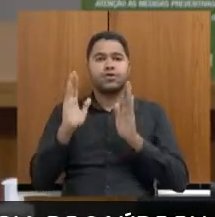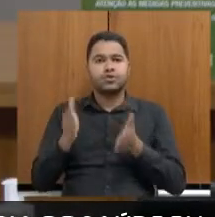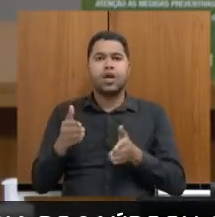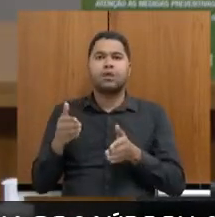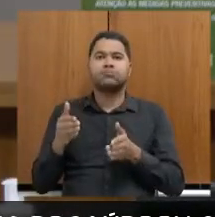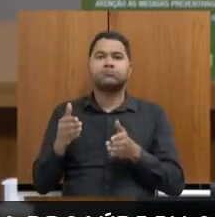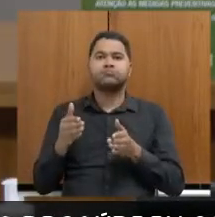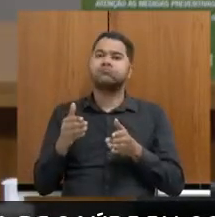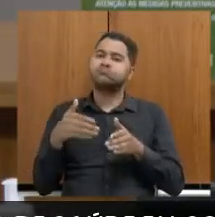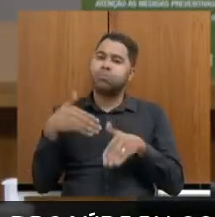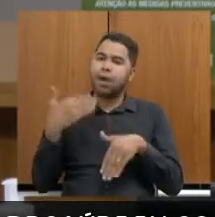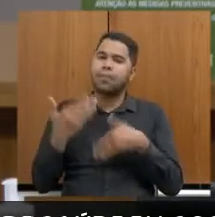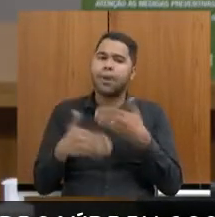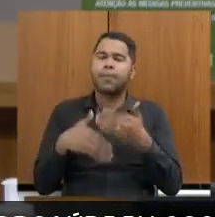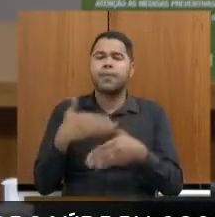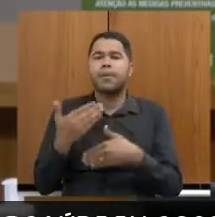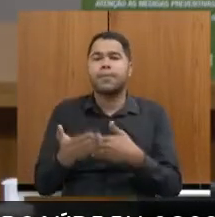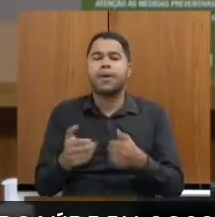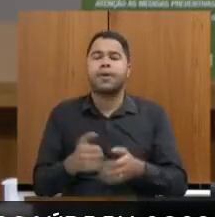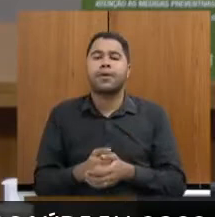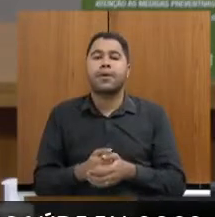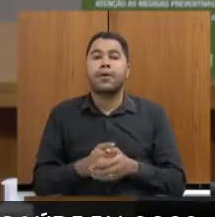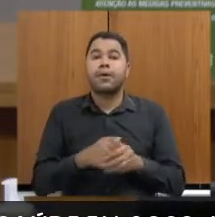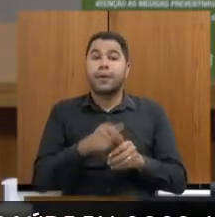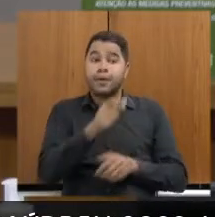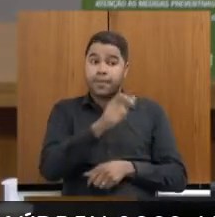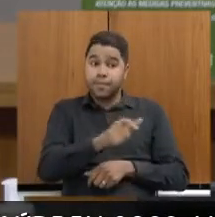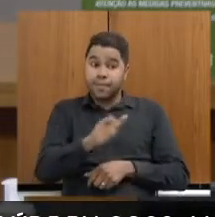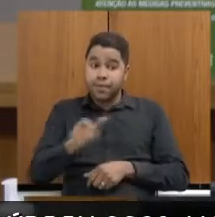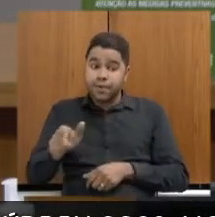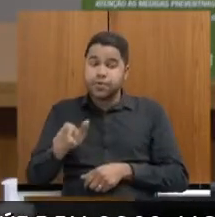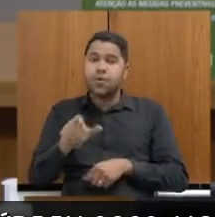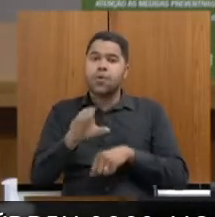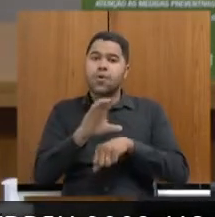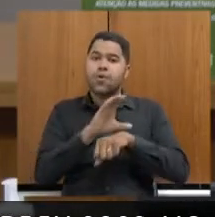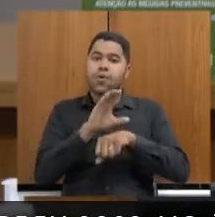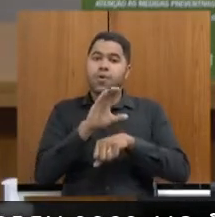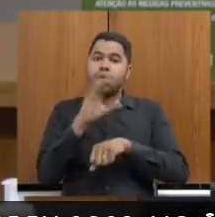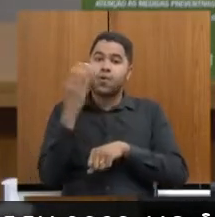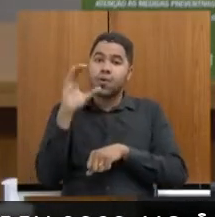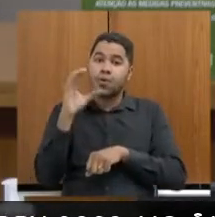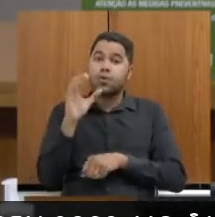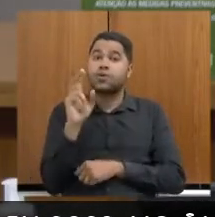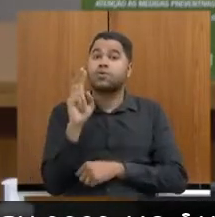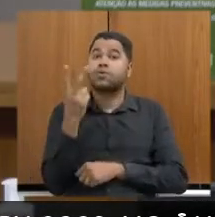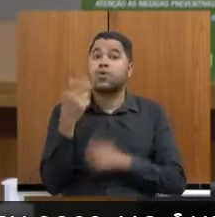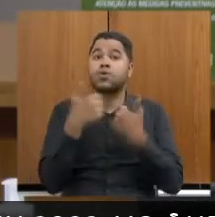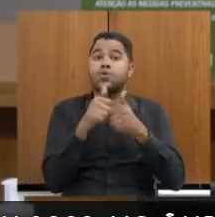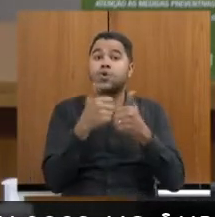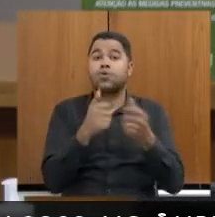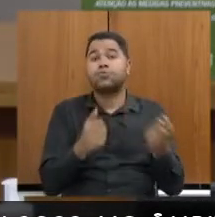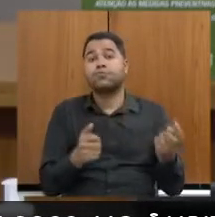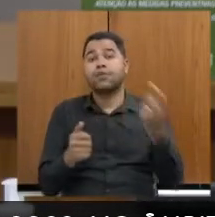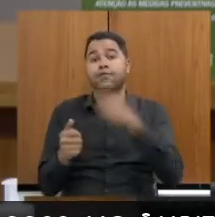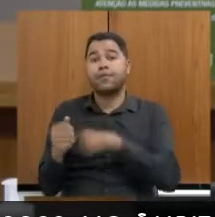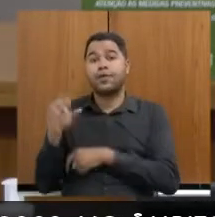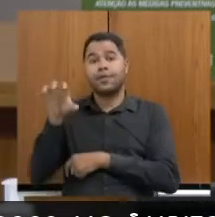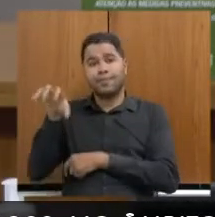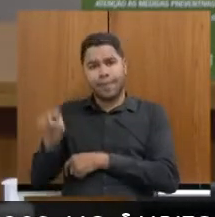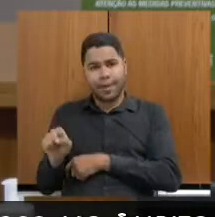já estão caminhando para isso então eles o pessoal de Contagem os municípios de Contagem pega um dois ônibus só vim aqui buscar o medicamento